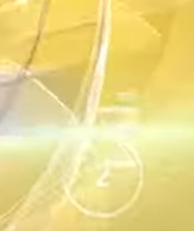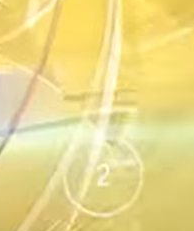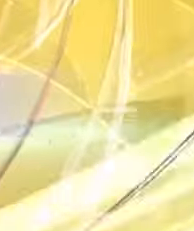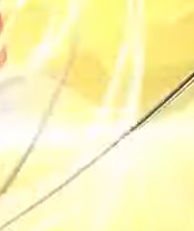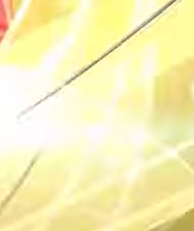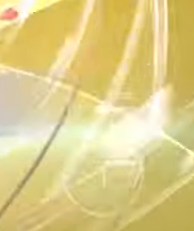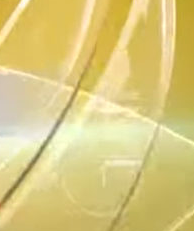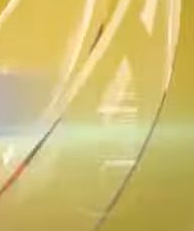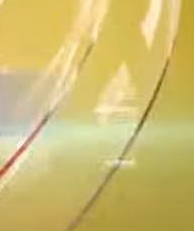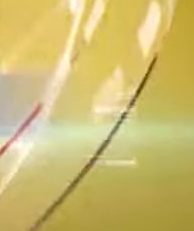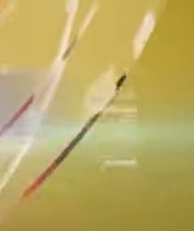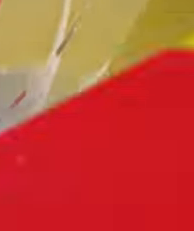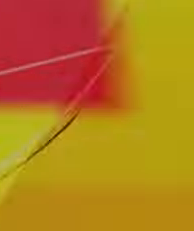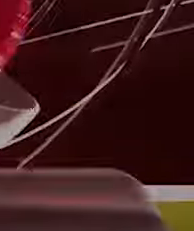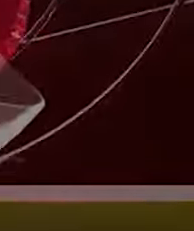Intro